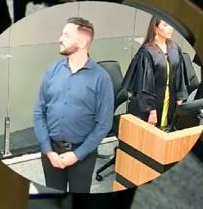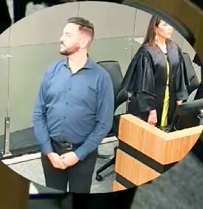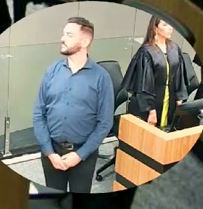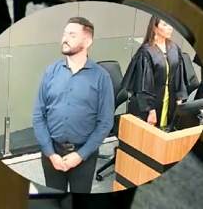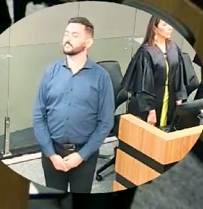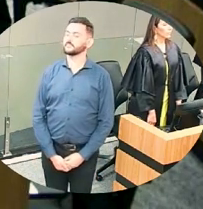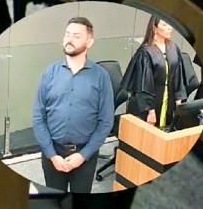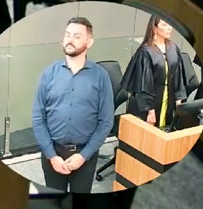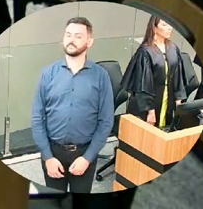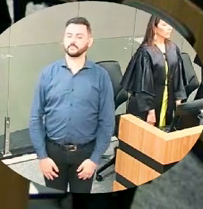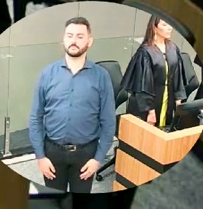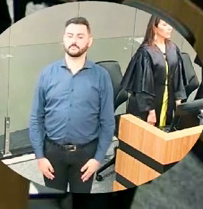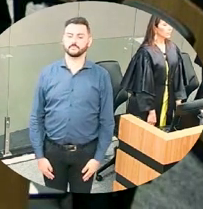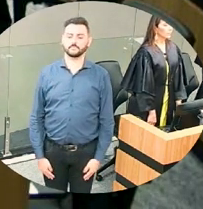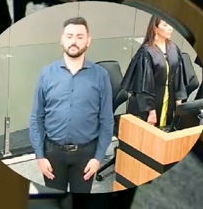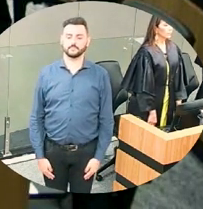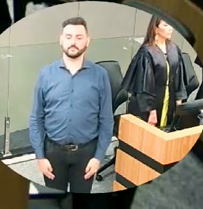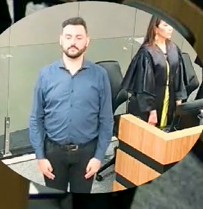Menezes